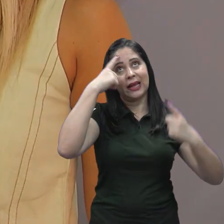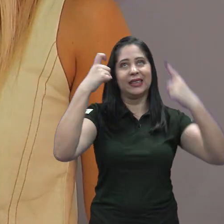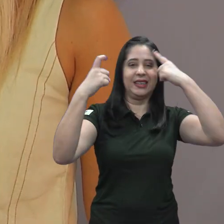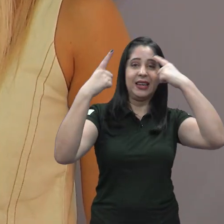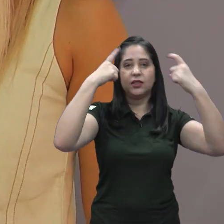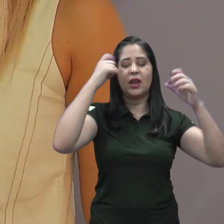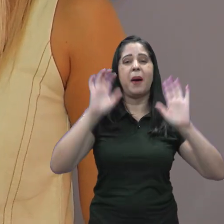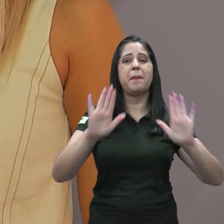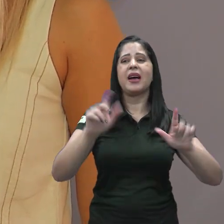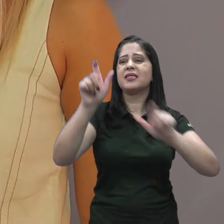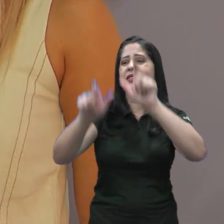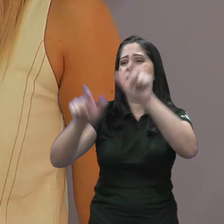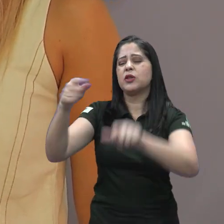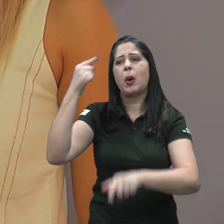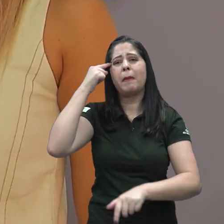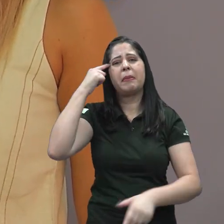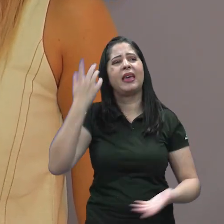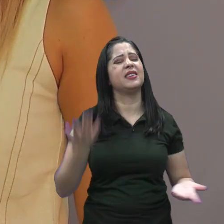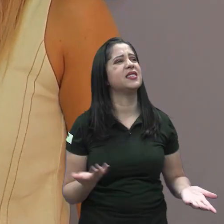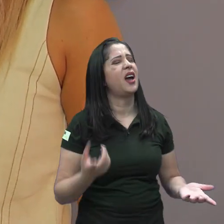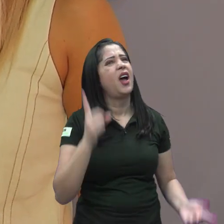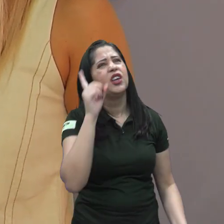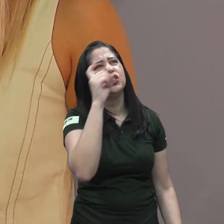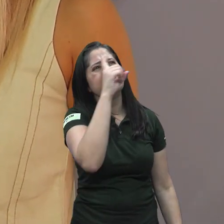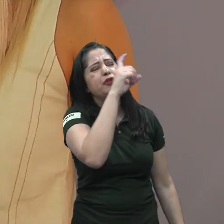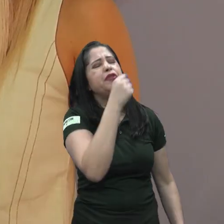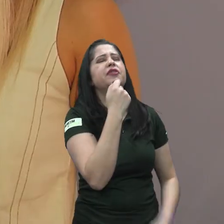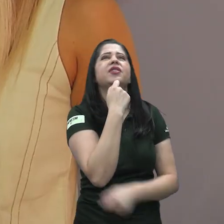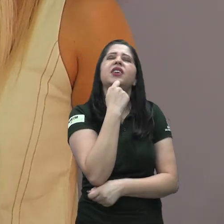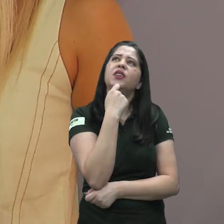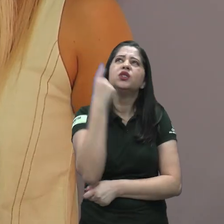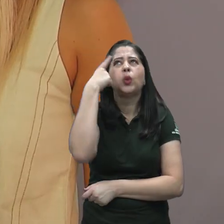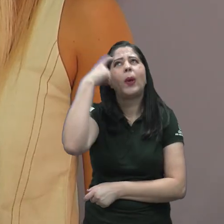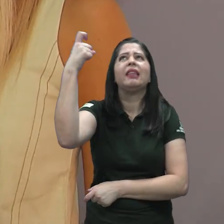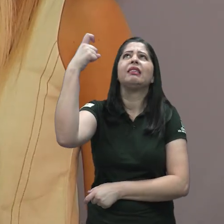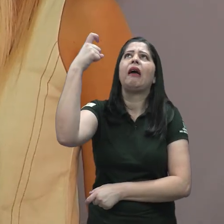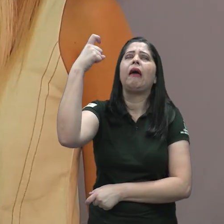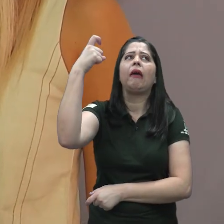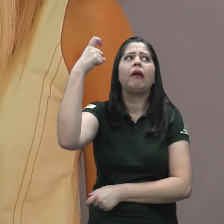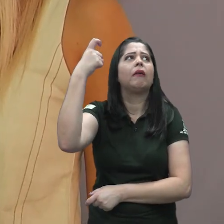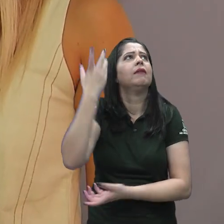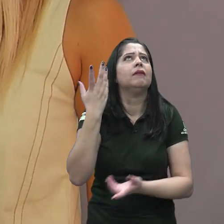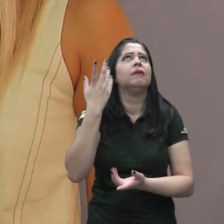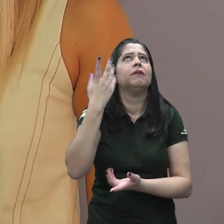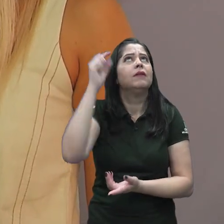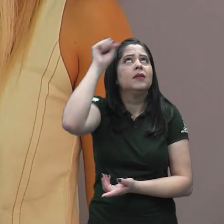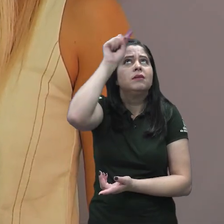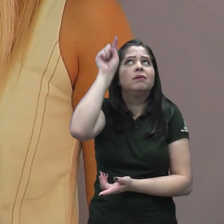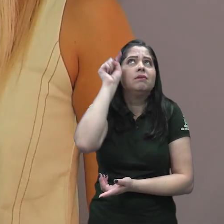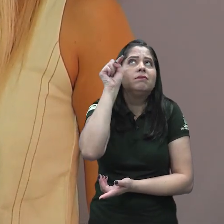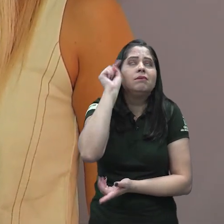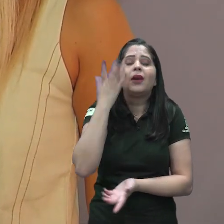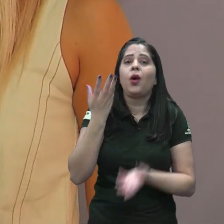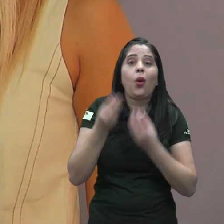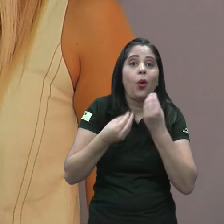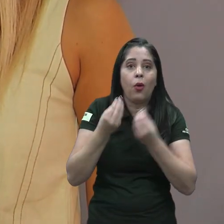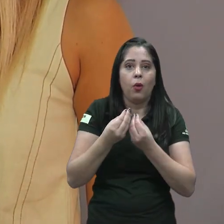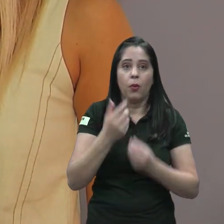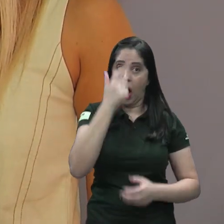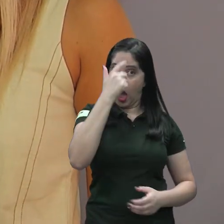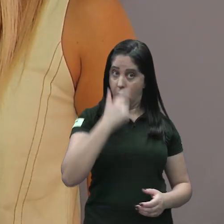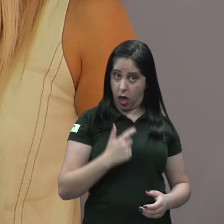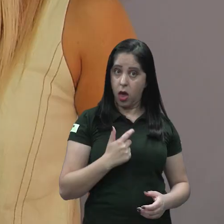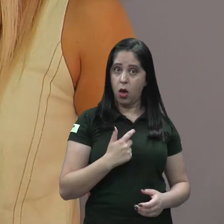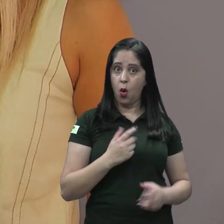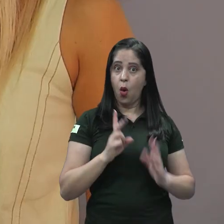criatividade. Mas as pessoas acham que, nossa, é tão difícil a criatividade. Aonde que ela tá? Da onde que ela vem? Eu, Jéssica, me inspiro, a